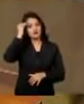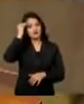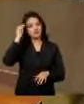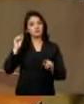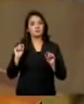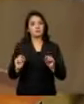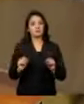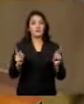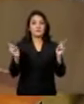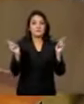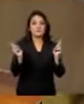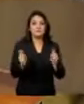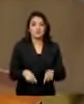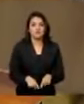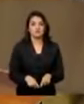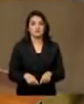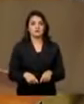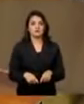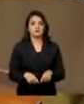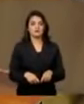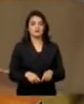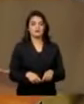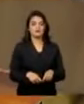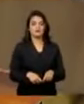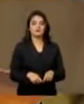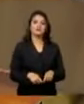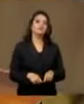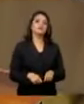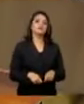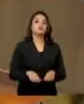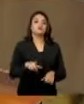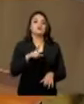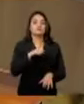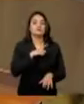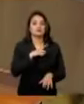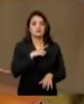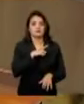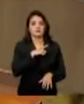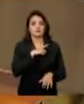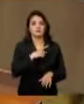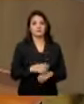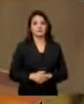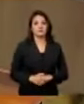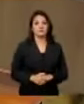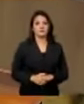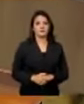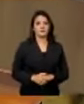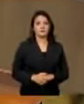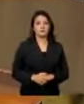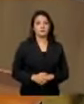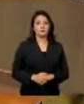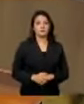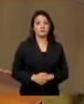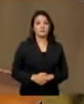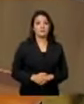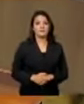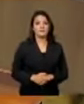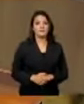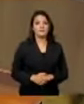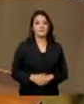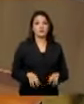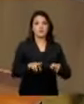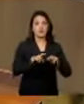à possibilidade de execução provisória no âmbito penal,